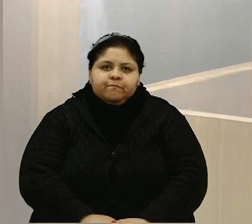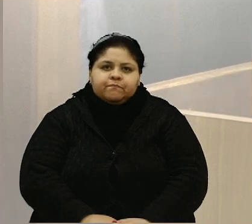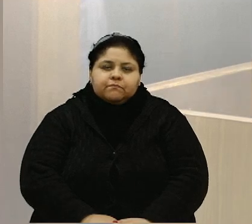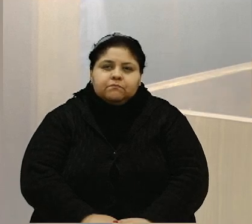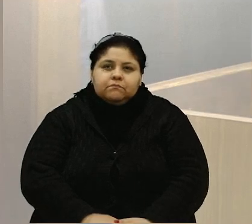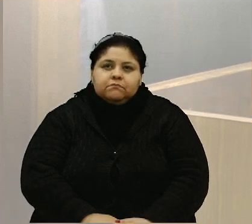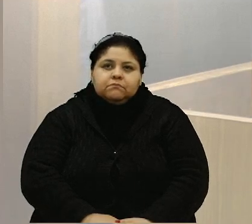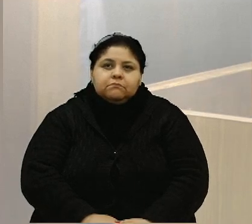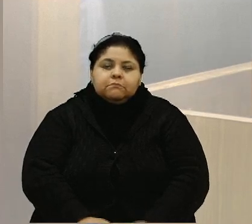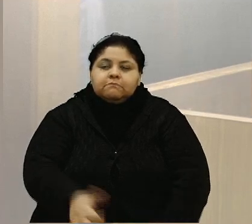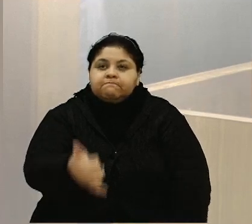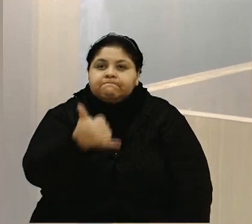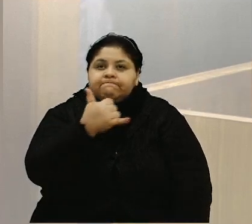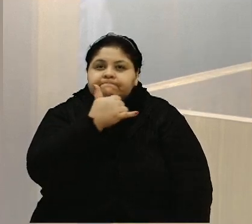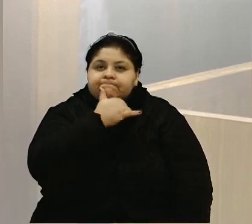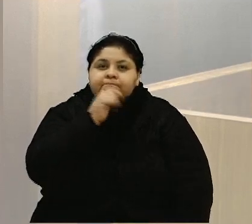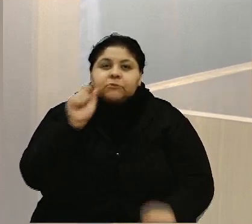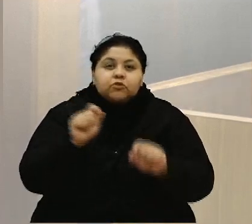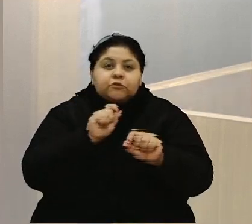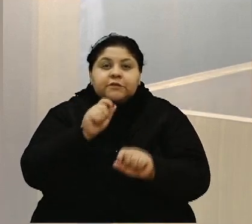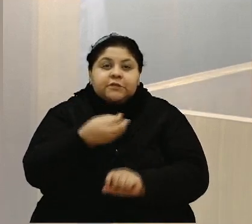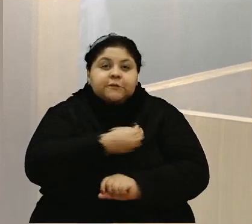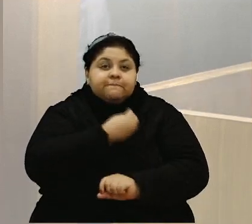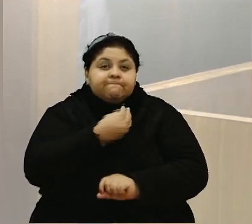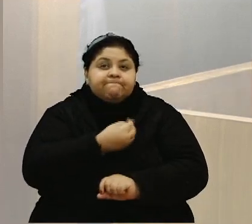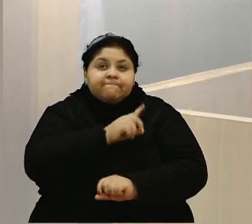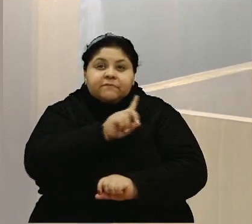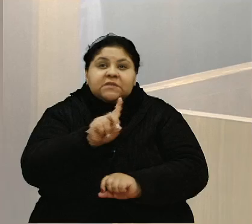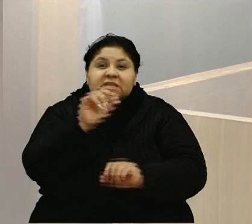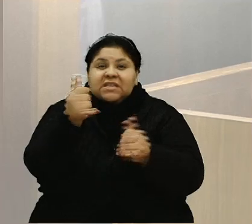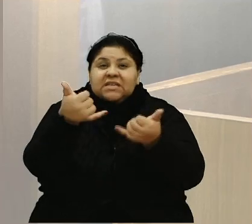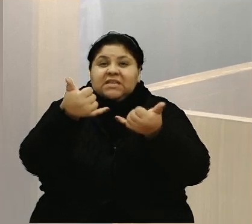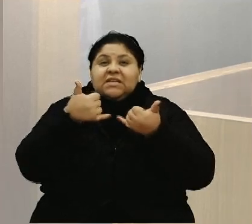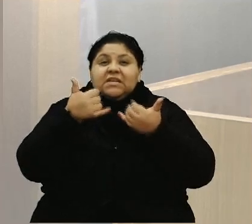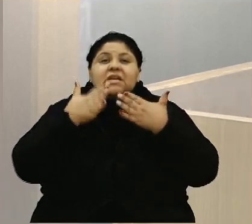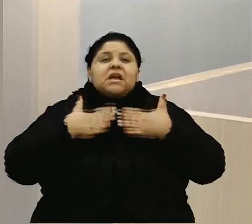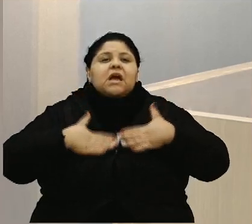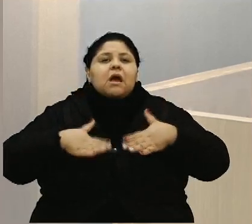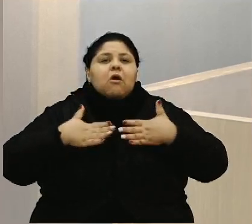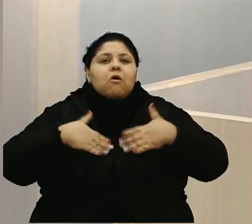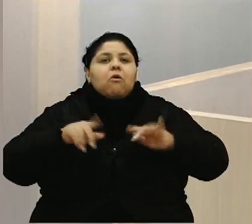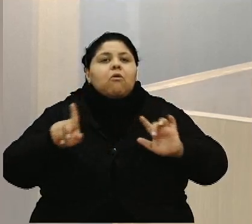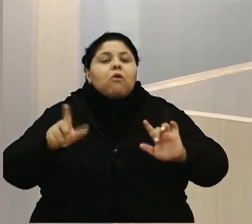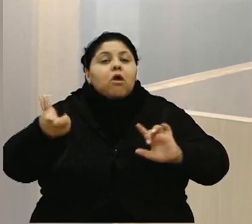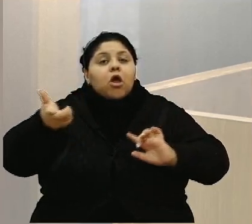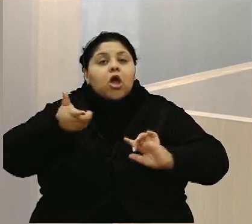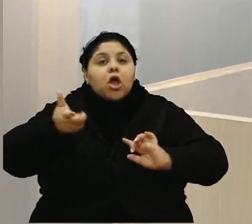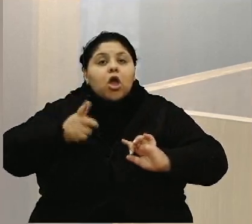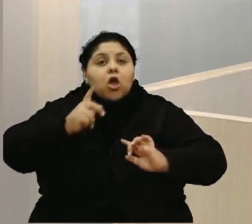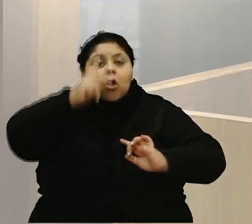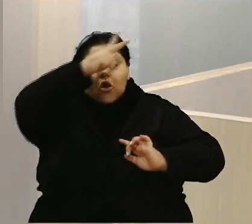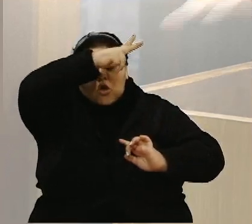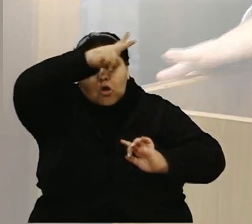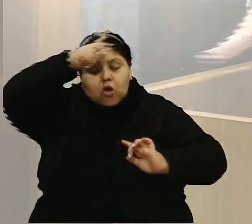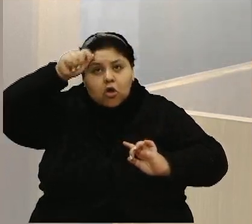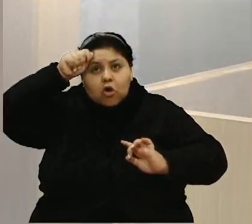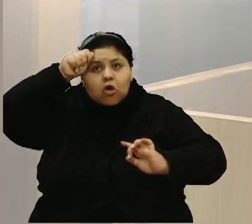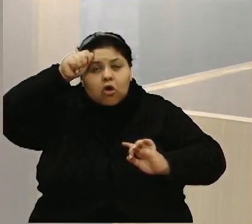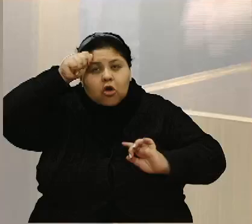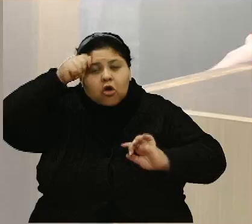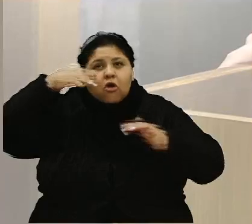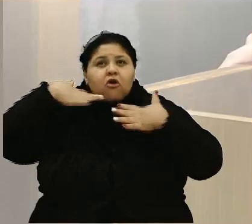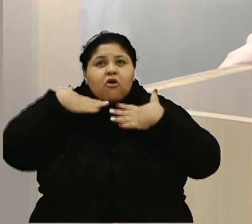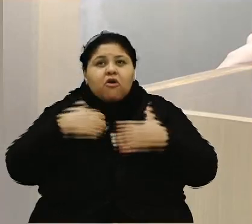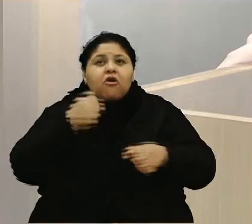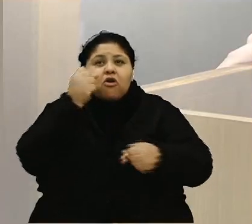É triste o que a gente vive. E não me venham falar em calma. Eu quero que o prefeito, o secretário de obras... É